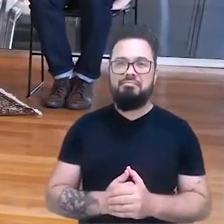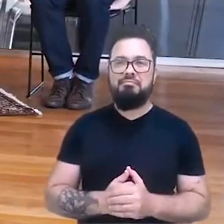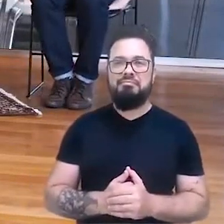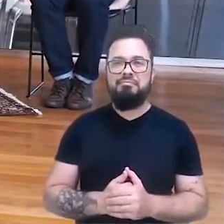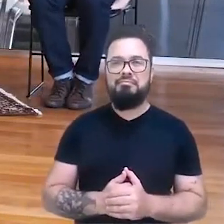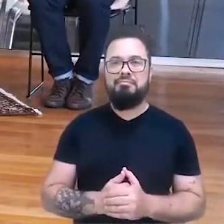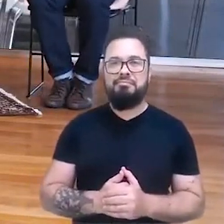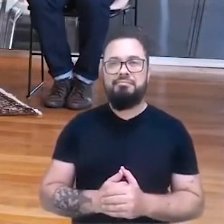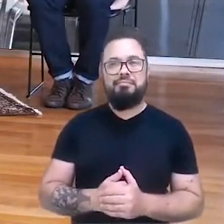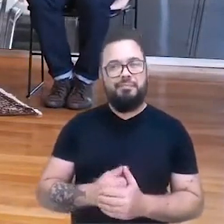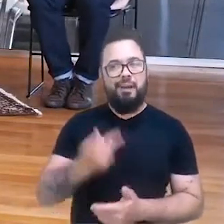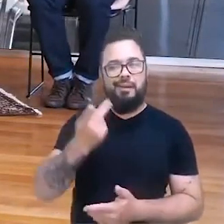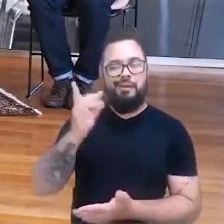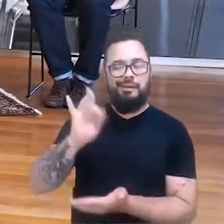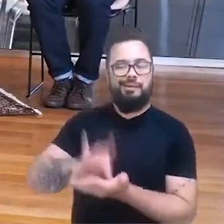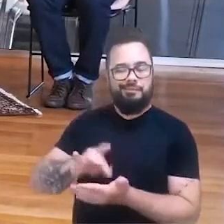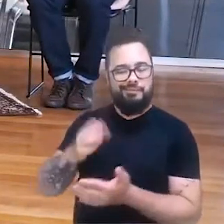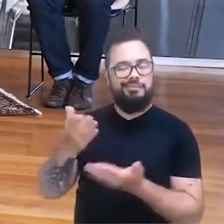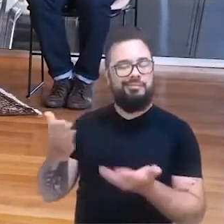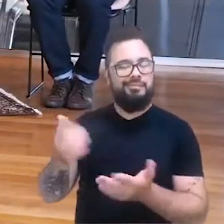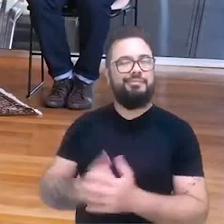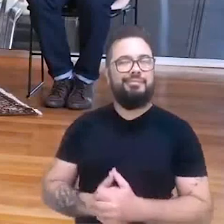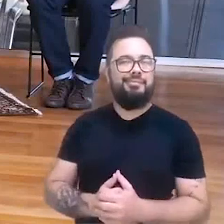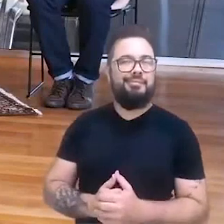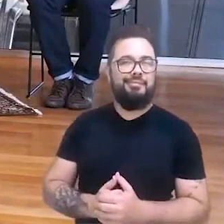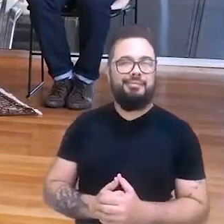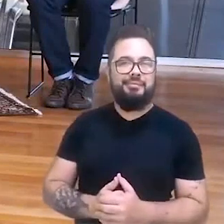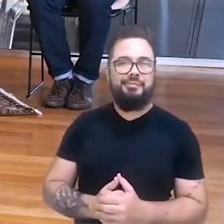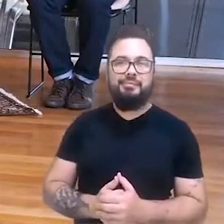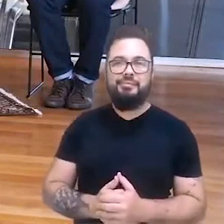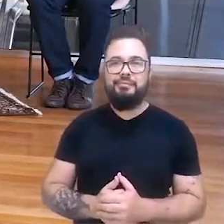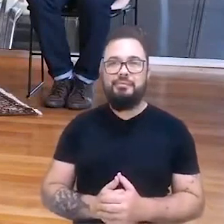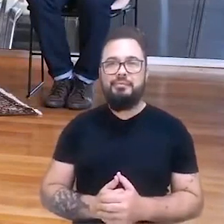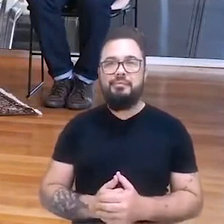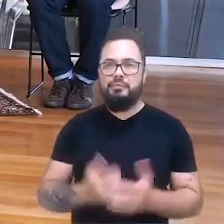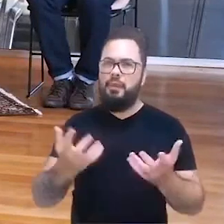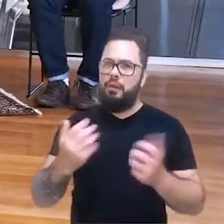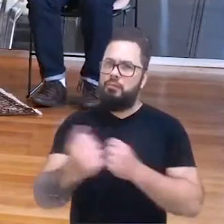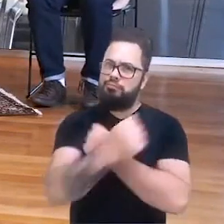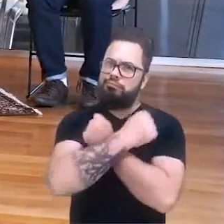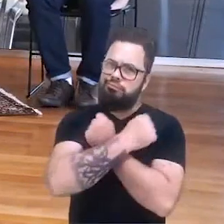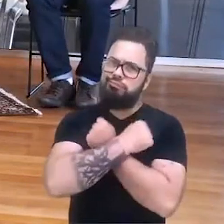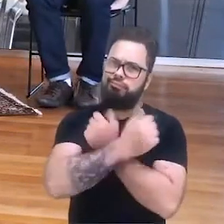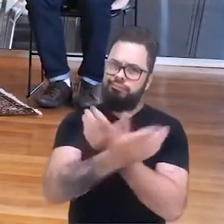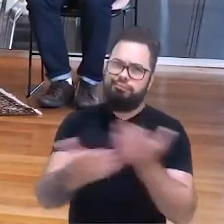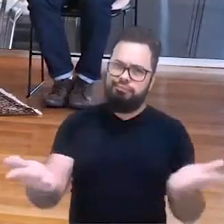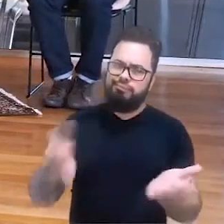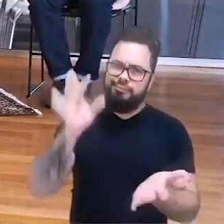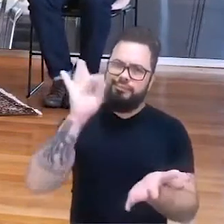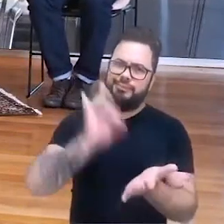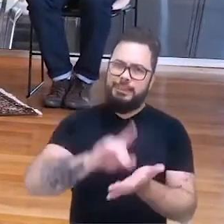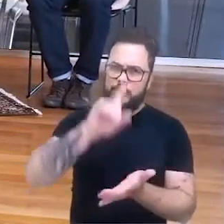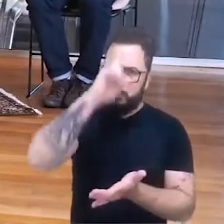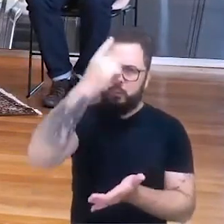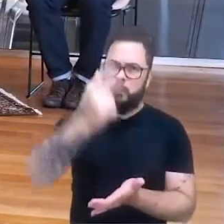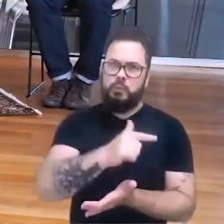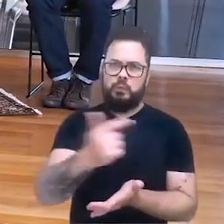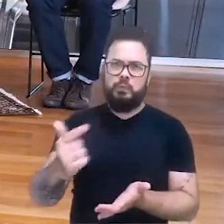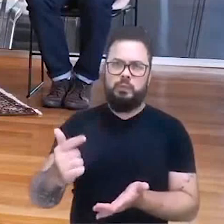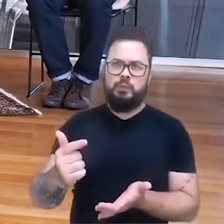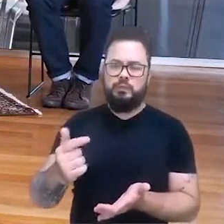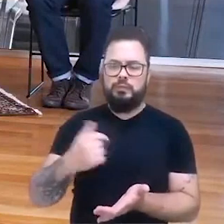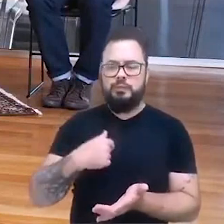pra ruim. fechar, porque tá onda assim. Ah, fala sério. Não, mas eu quero abraçar muita gente também, isso não há